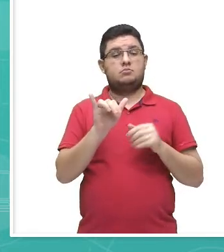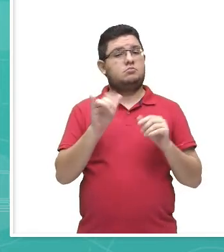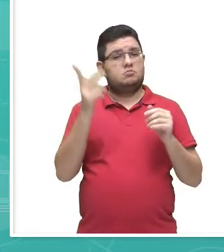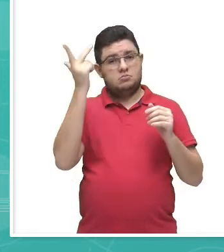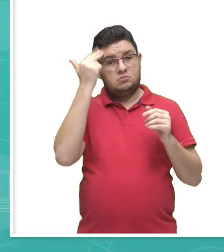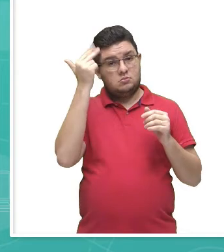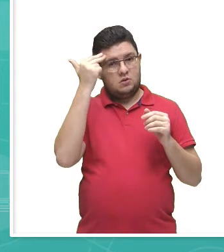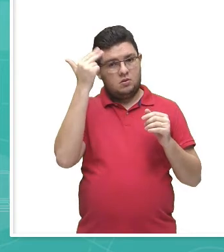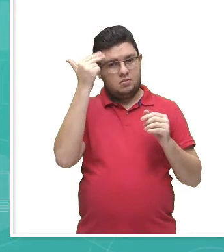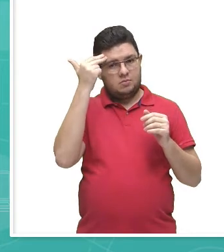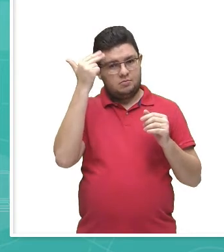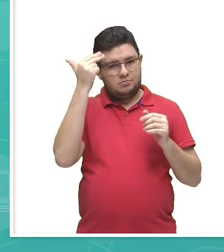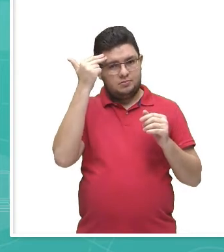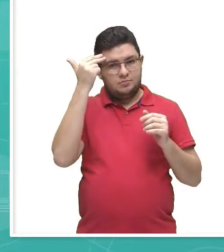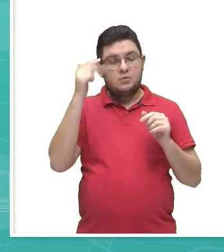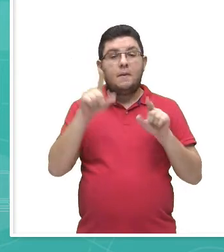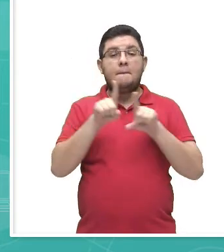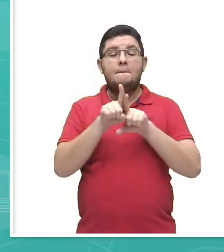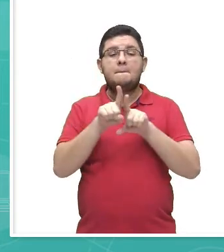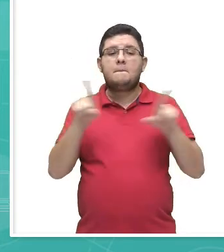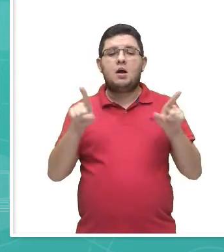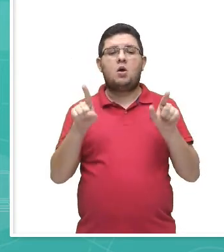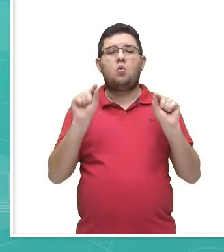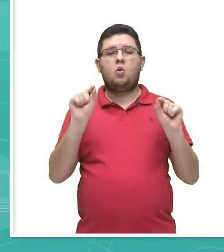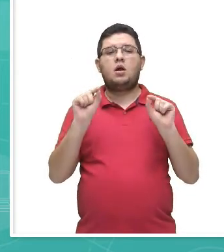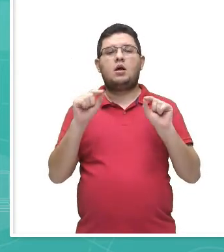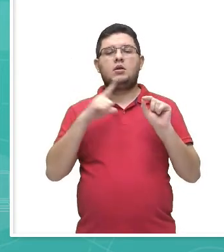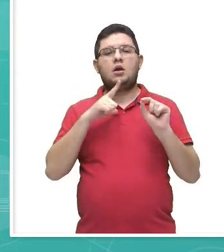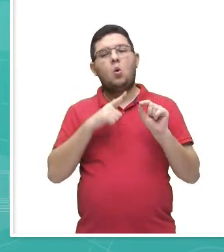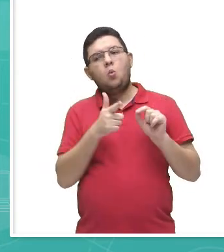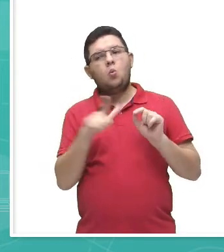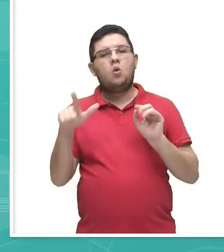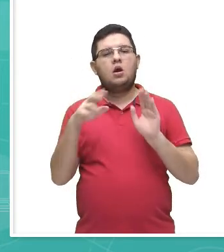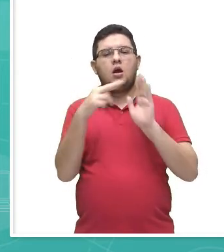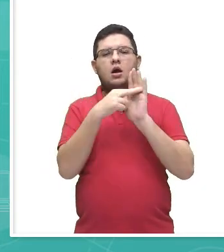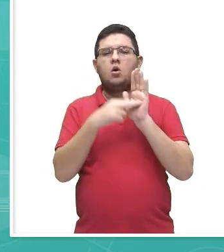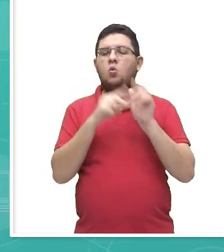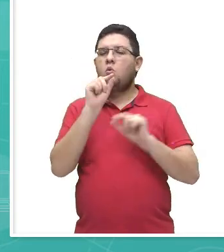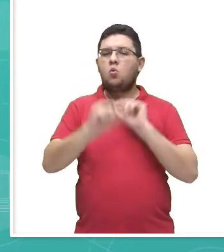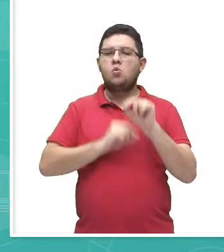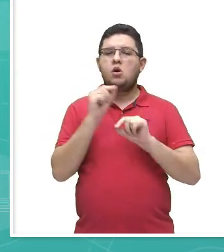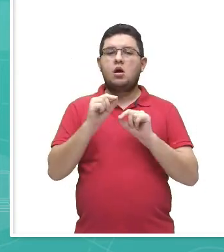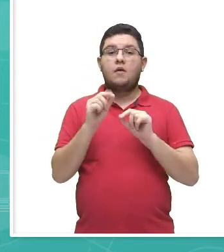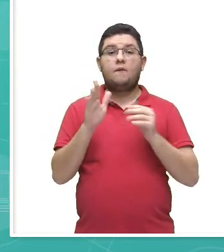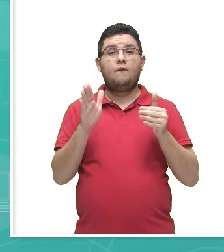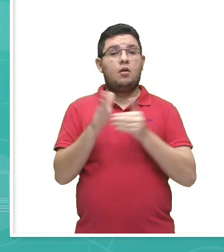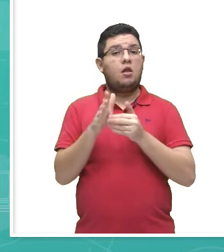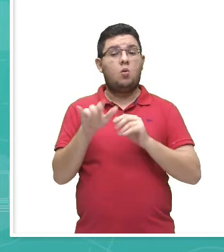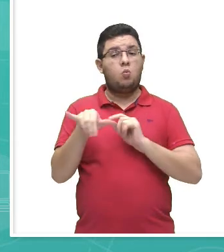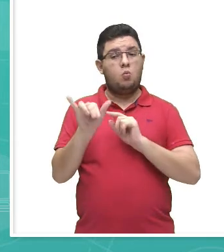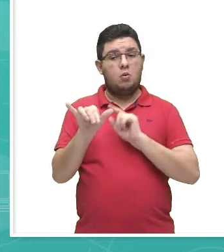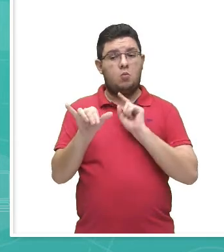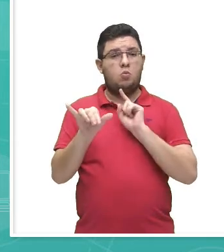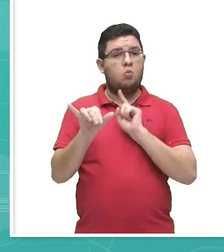Só que dentro dessa regra tem a sub-regra. Verbos terminados em Y, se ele for